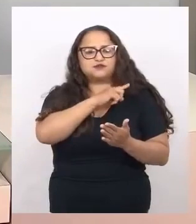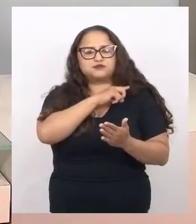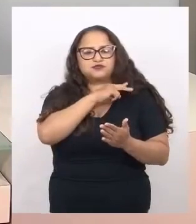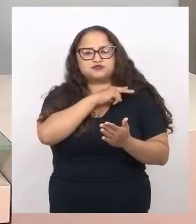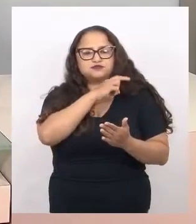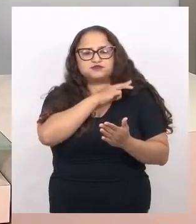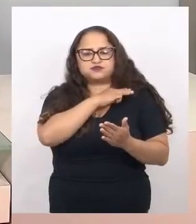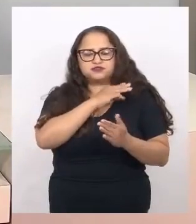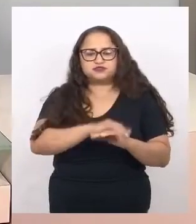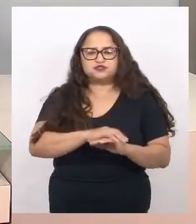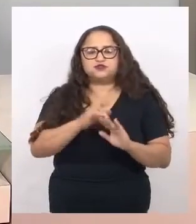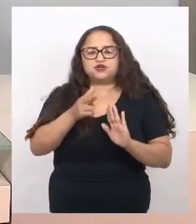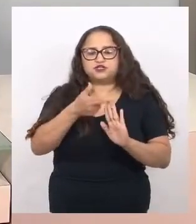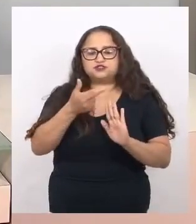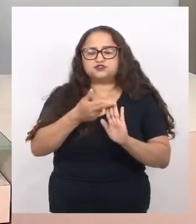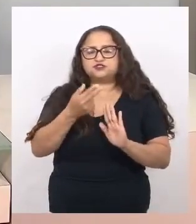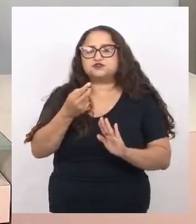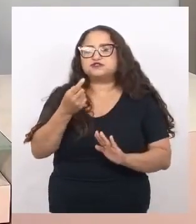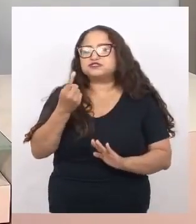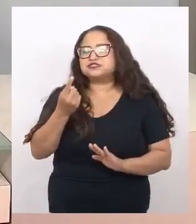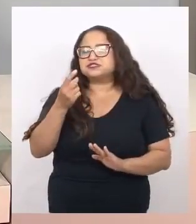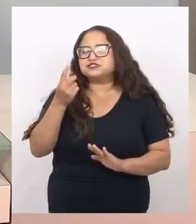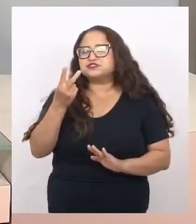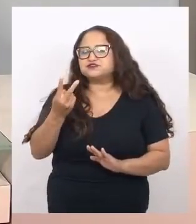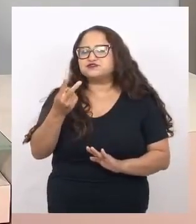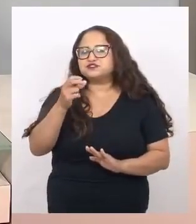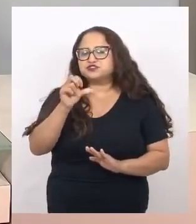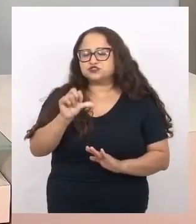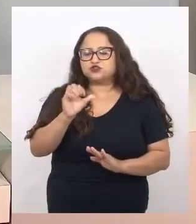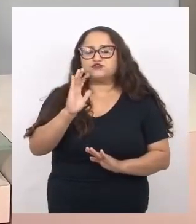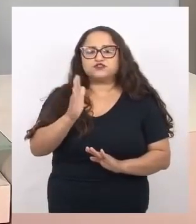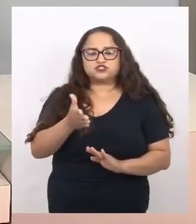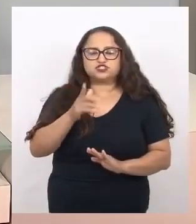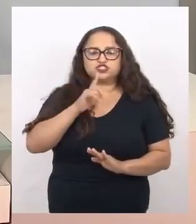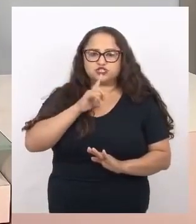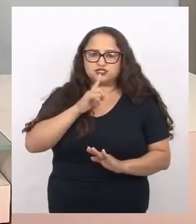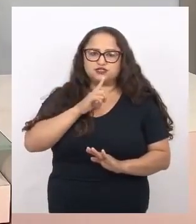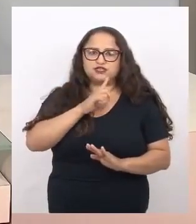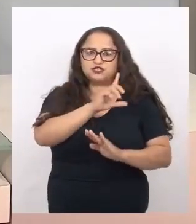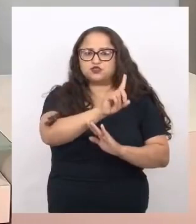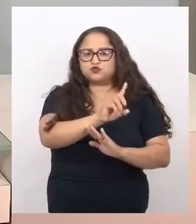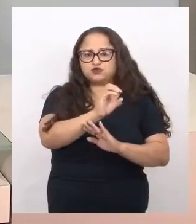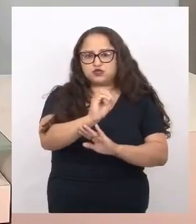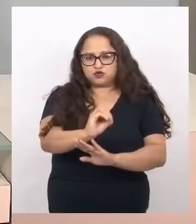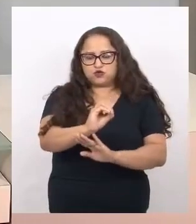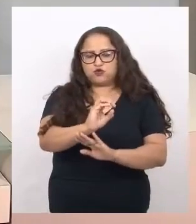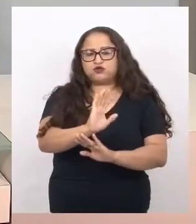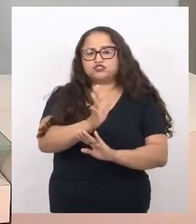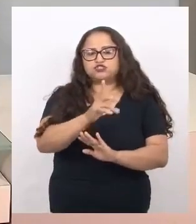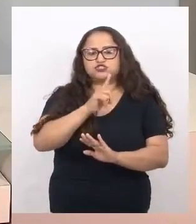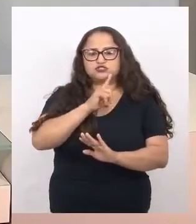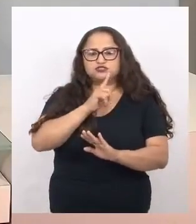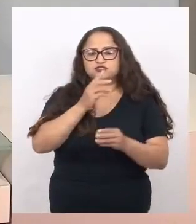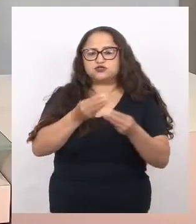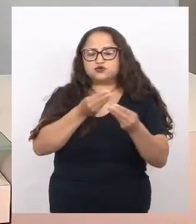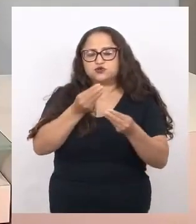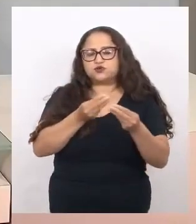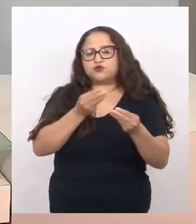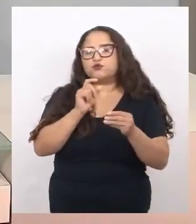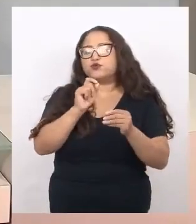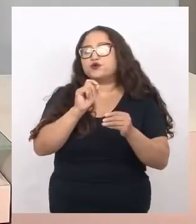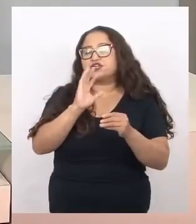resolução 129, tá bom? Ela foi publicada já no início desse mês e ela já conta com o que